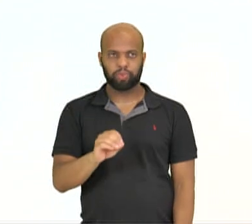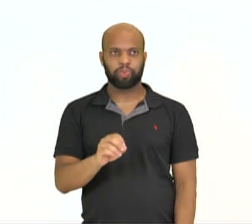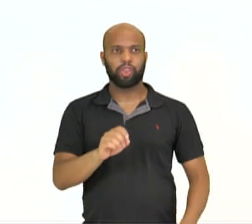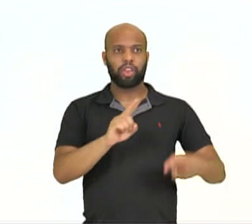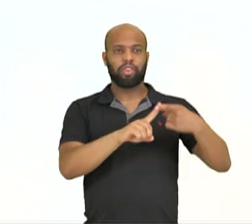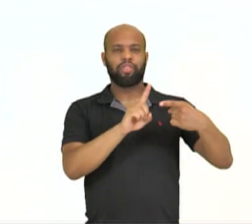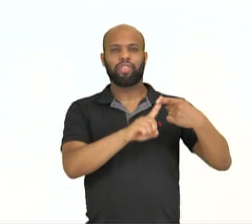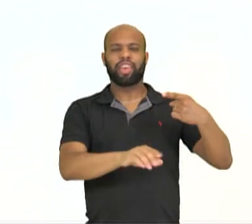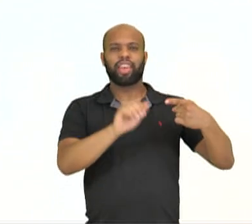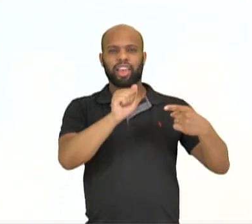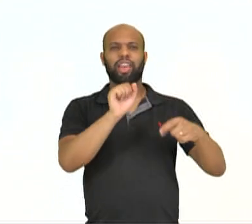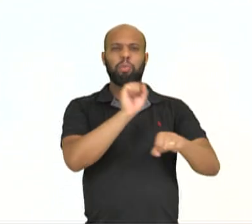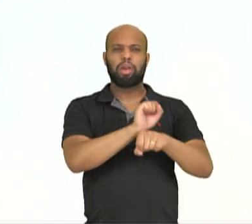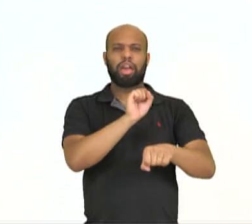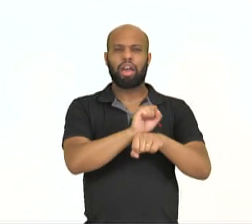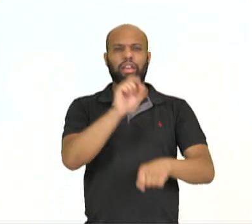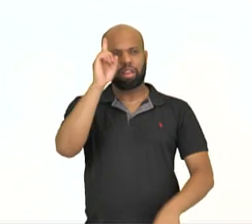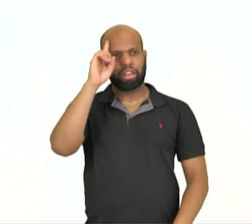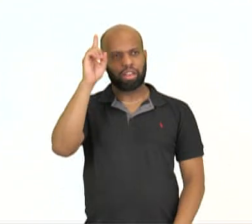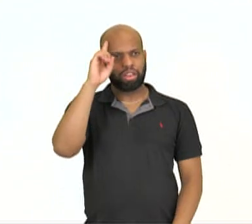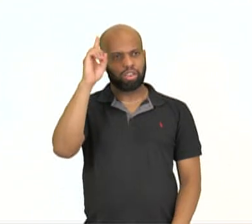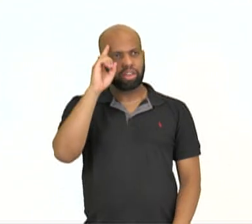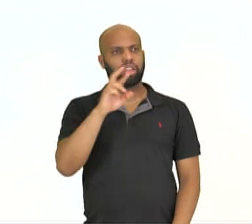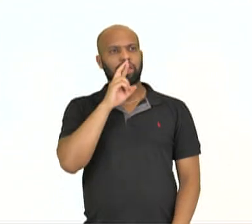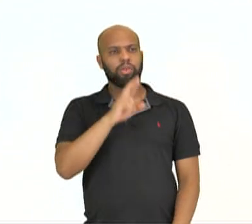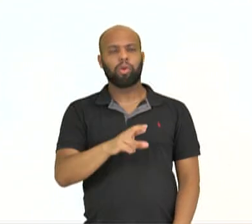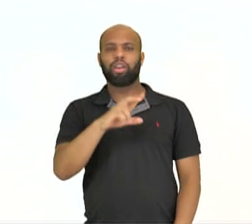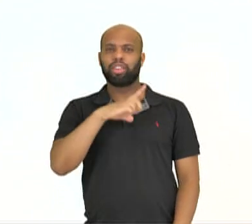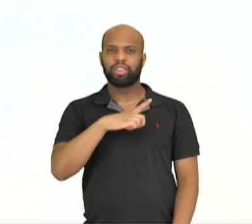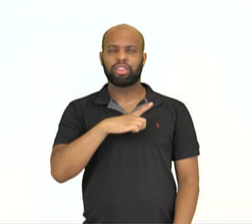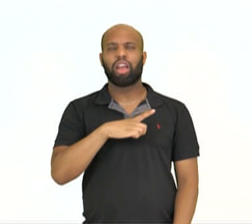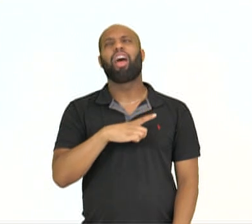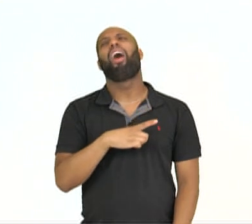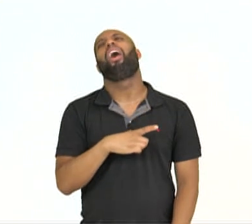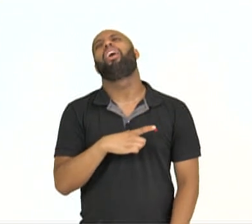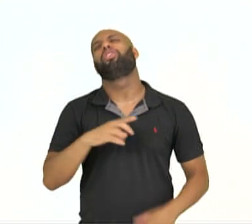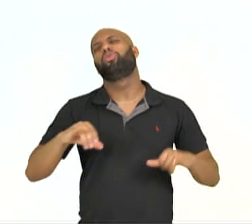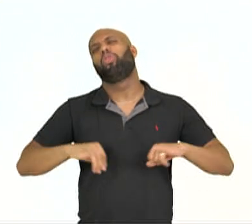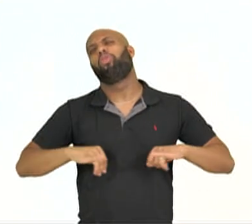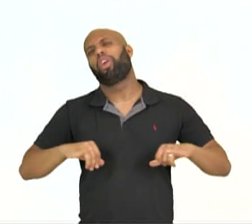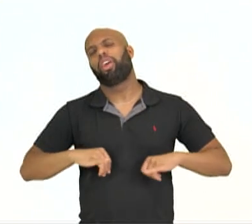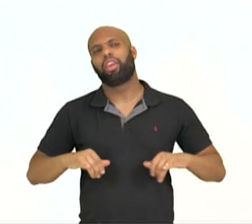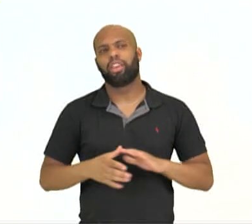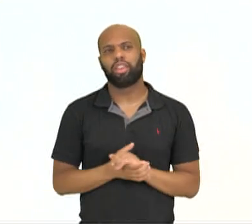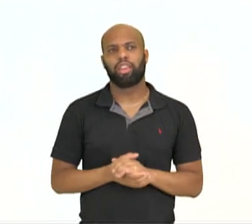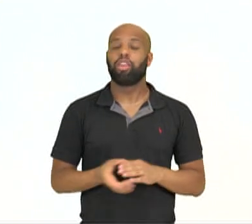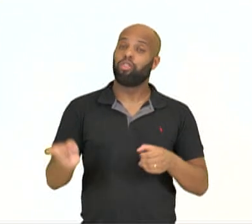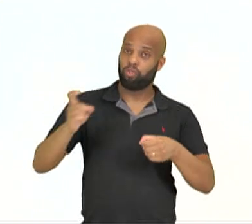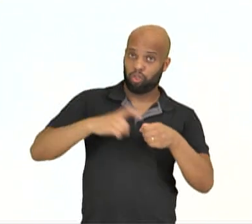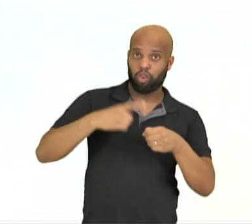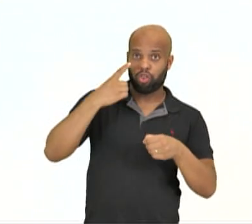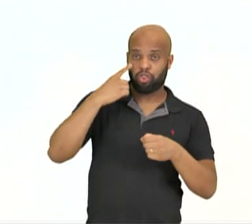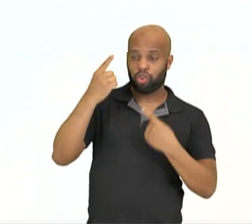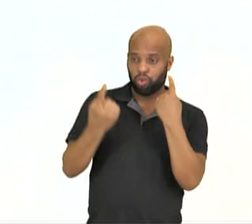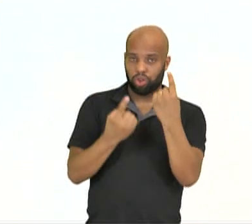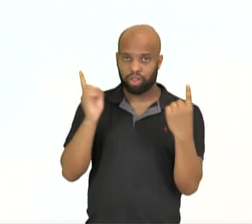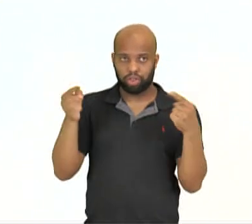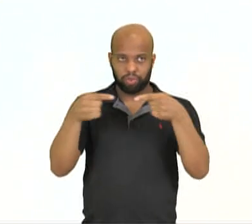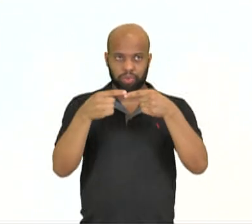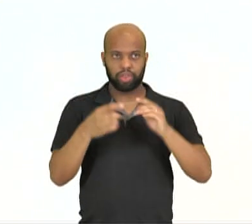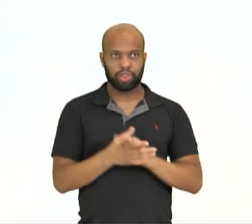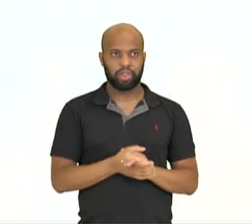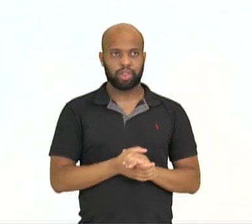dias que o resultado saísse era muito desgastante. Coloque aqui. B.